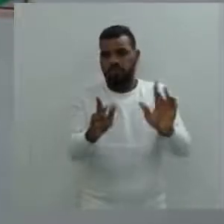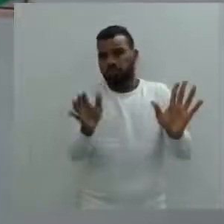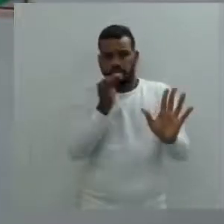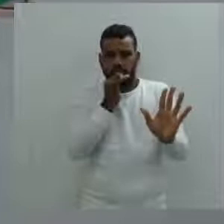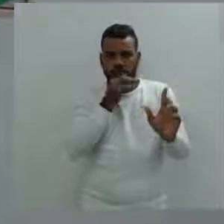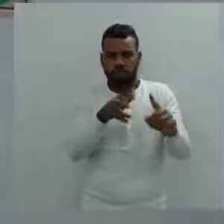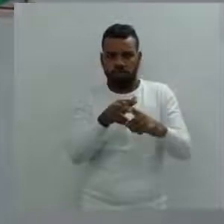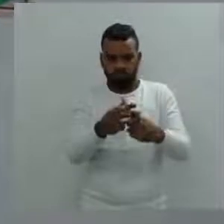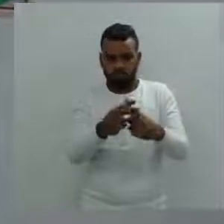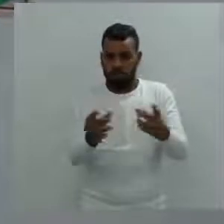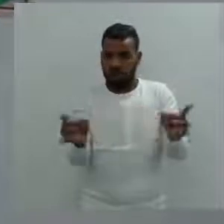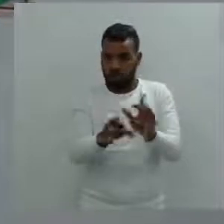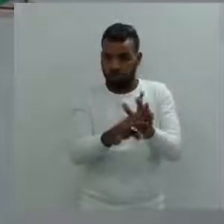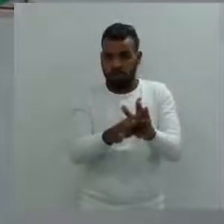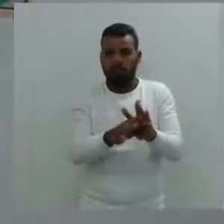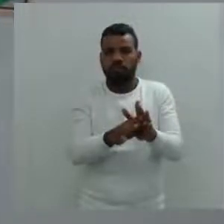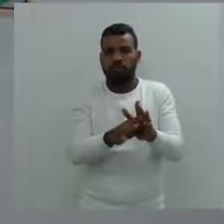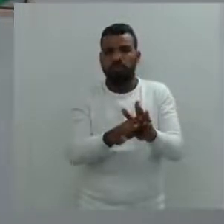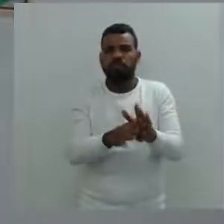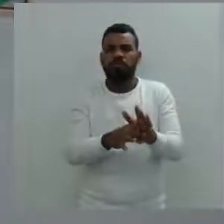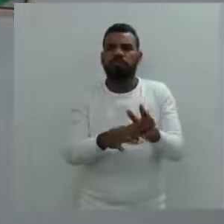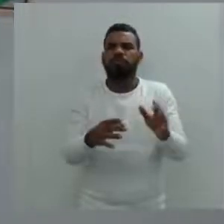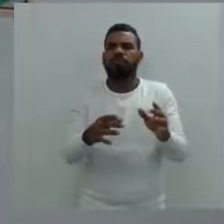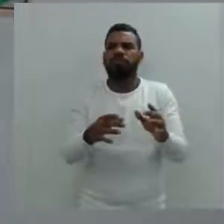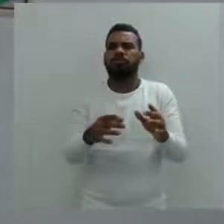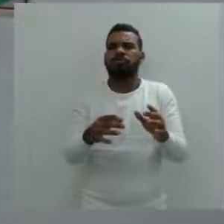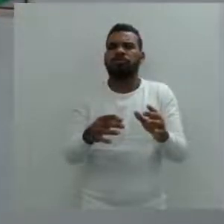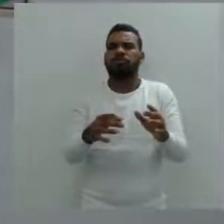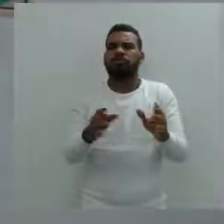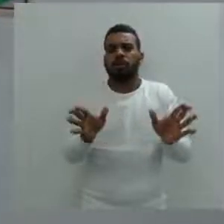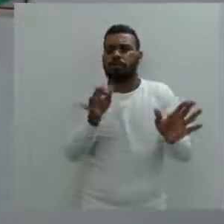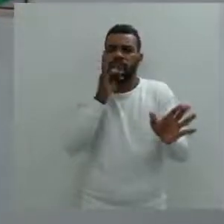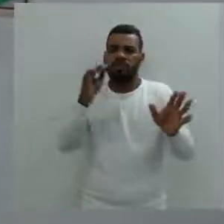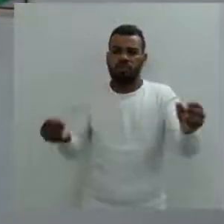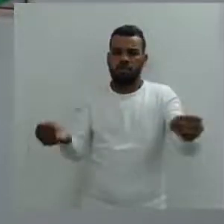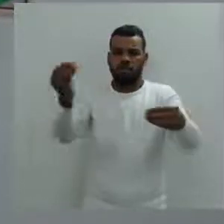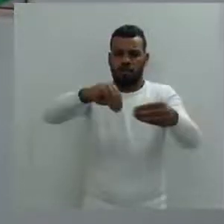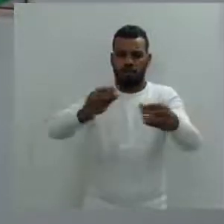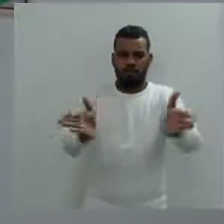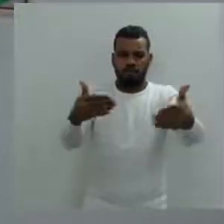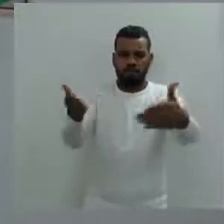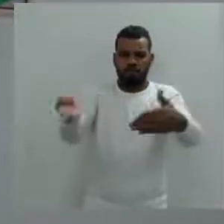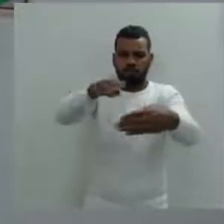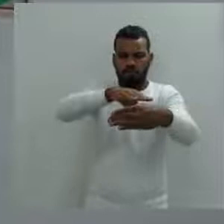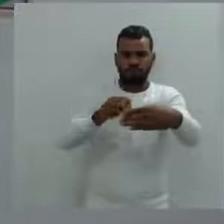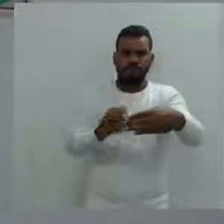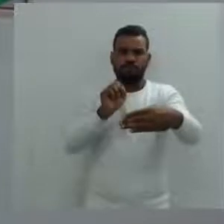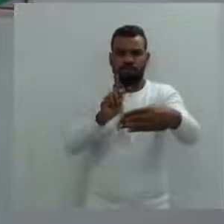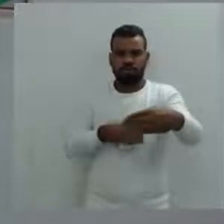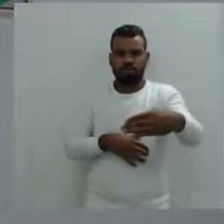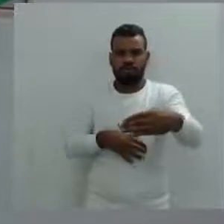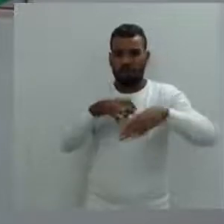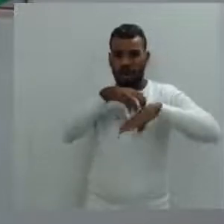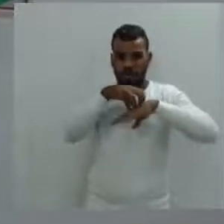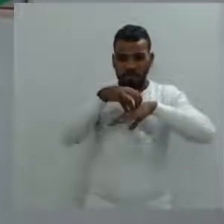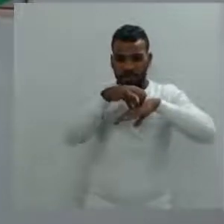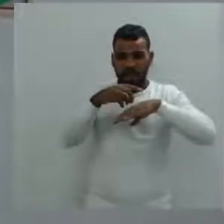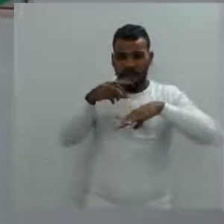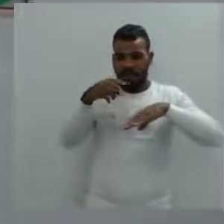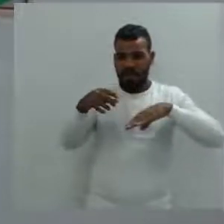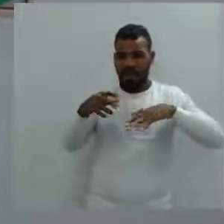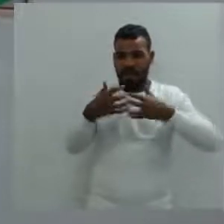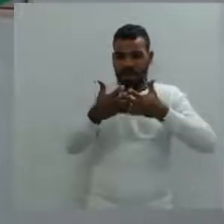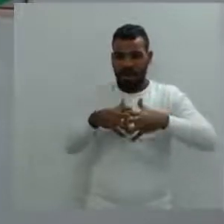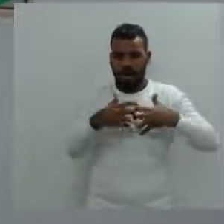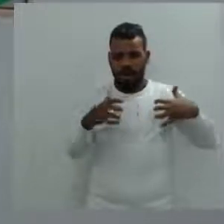exemplo, não vai ter uma máquina que vai simplesmente levar para um supermercado as mercadorias. Então ele vai